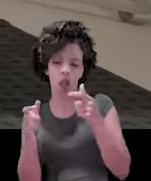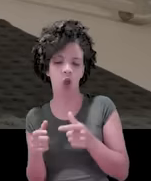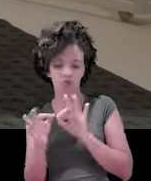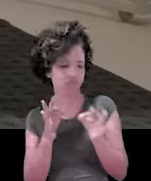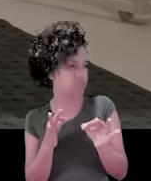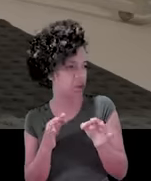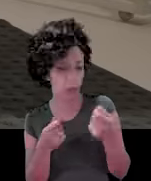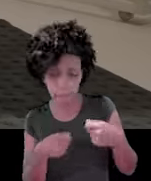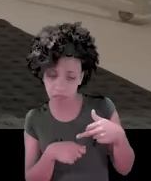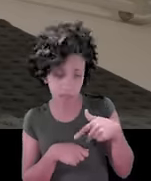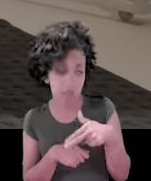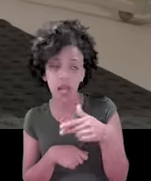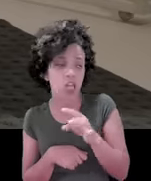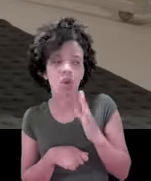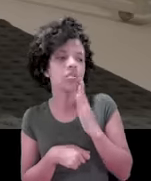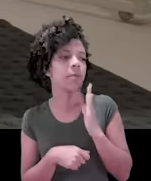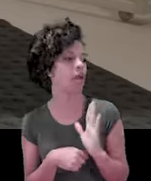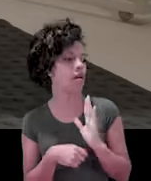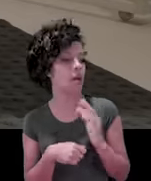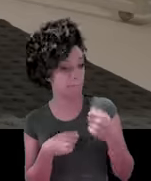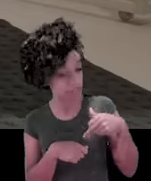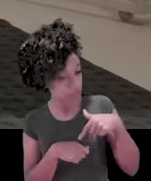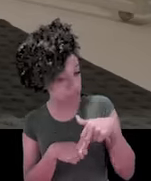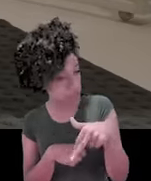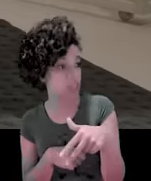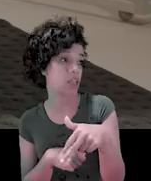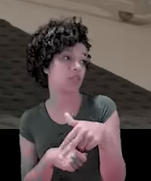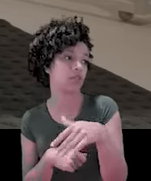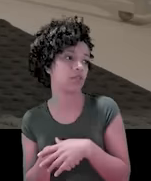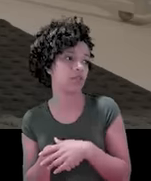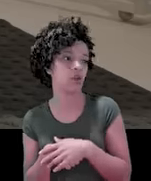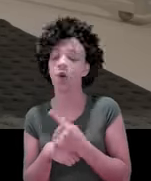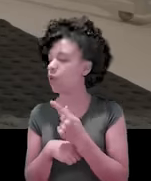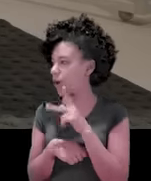era e fica caminhar andar 1